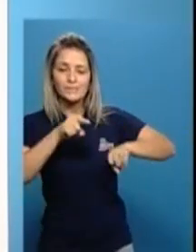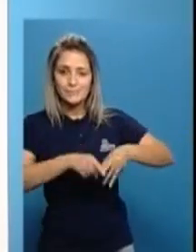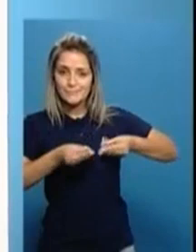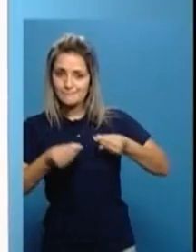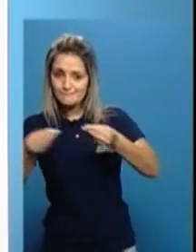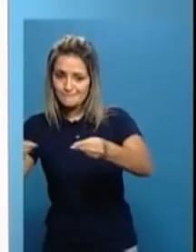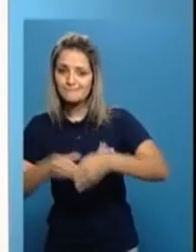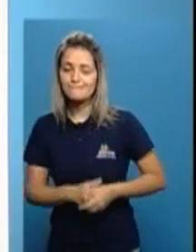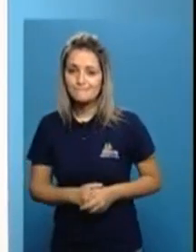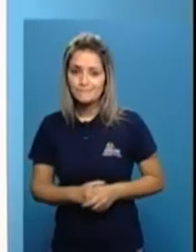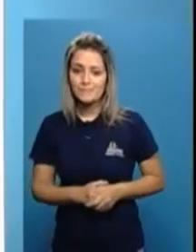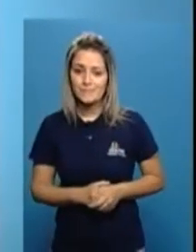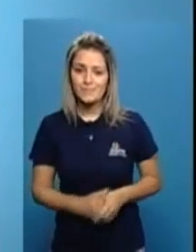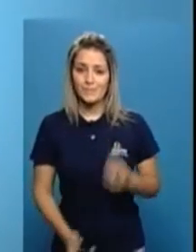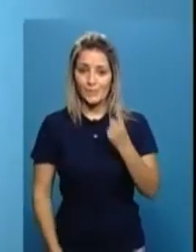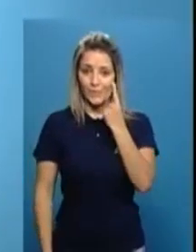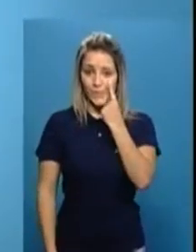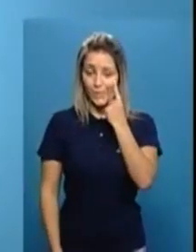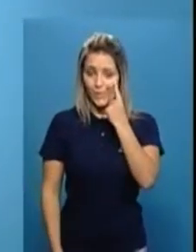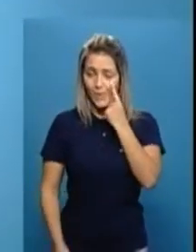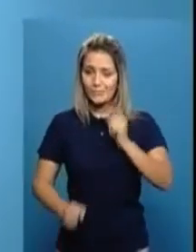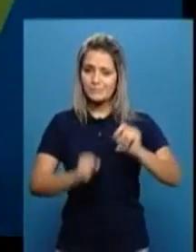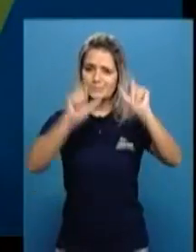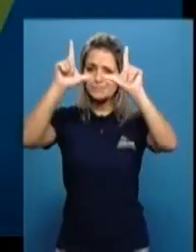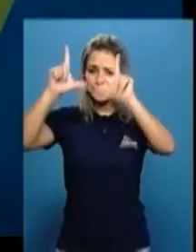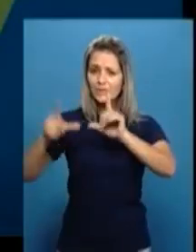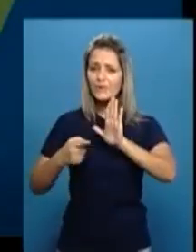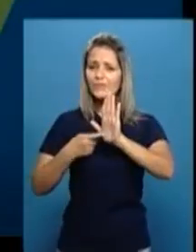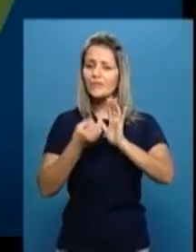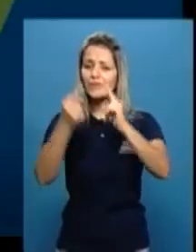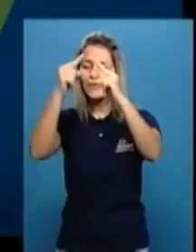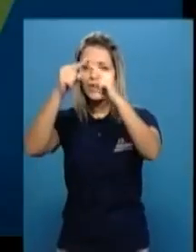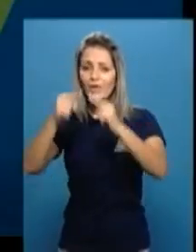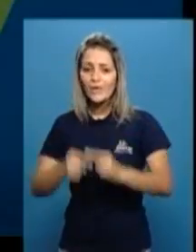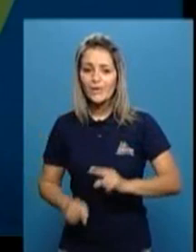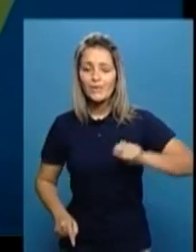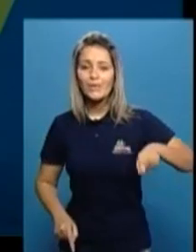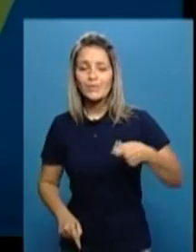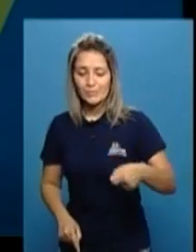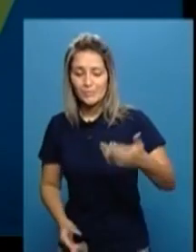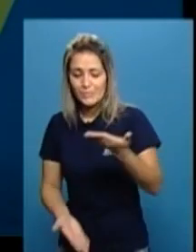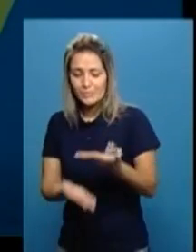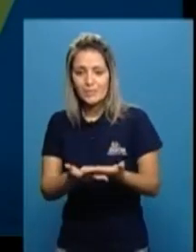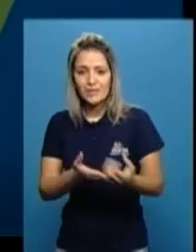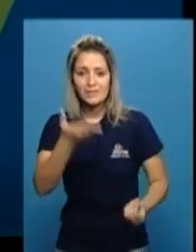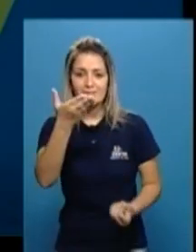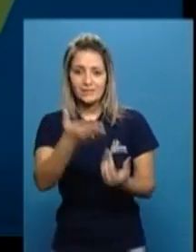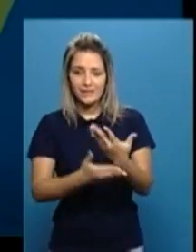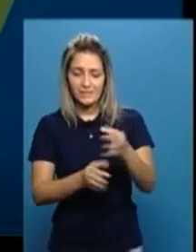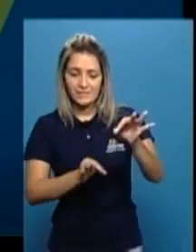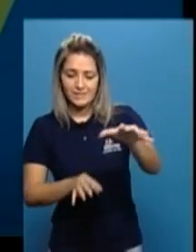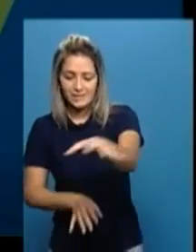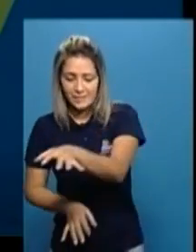pedidos. Vejamos no próximo slide alguns objetivos do estudo de implantação de um